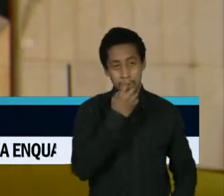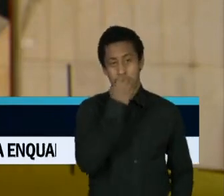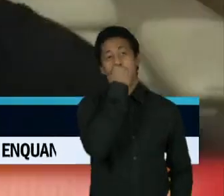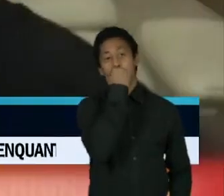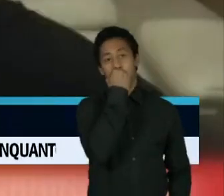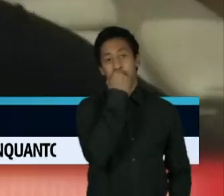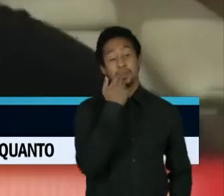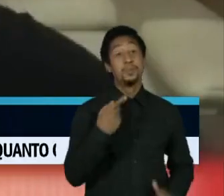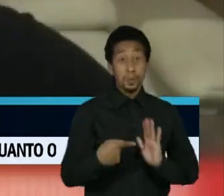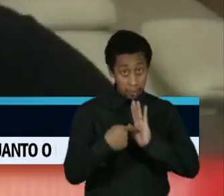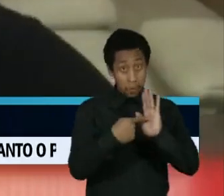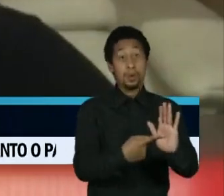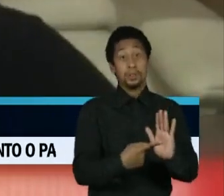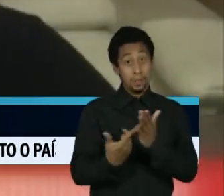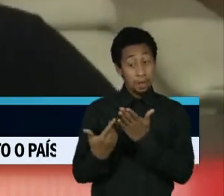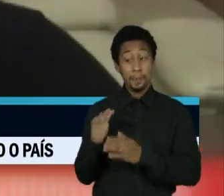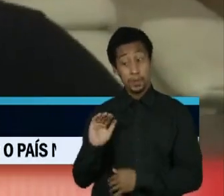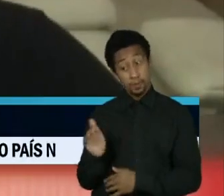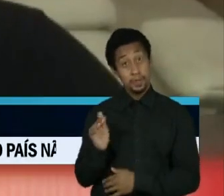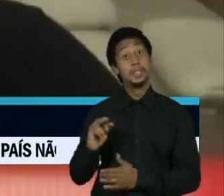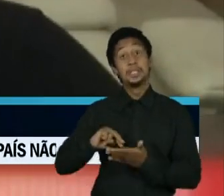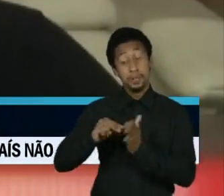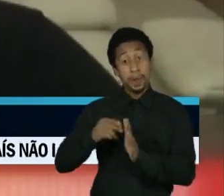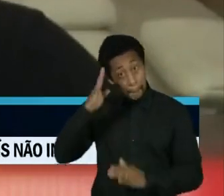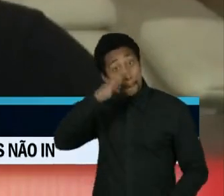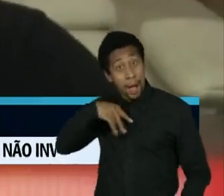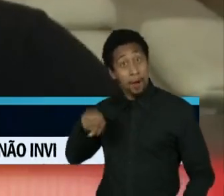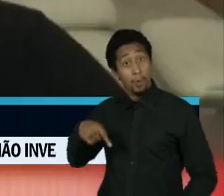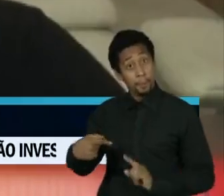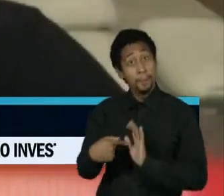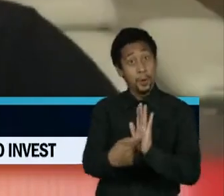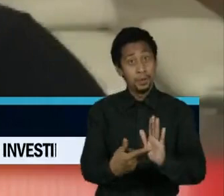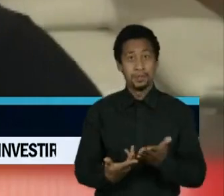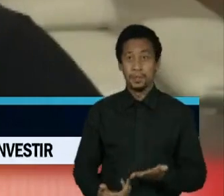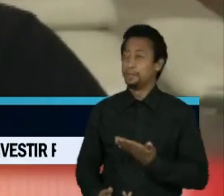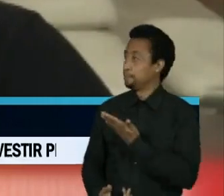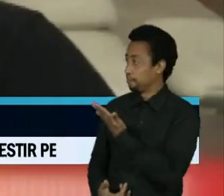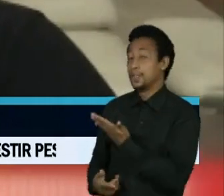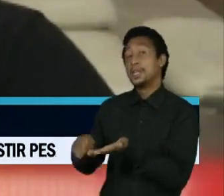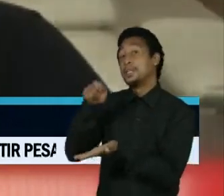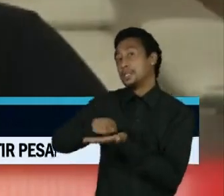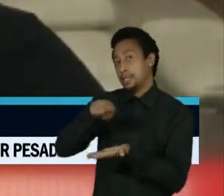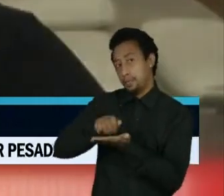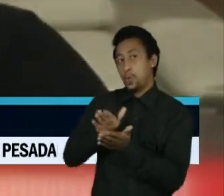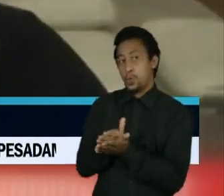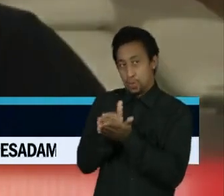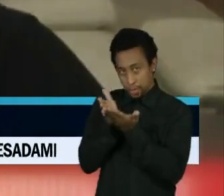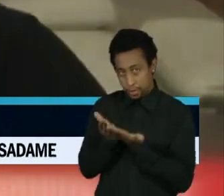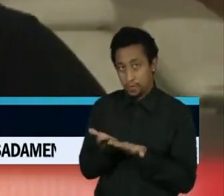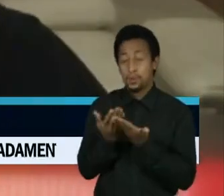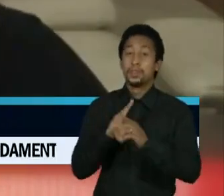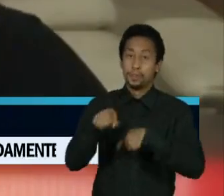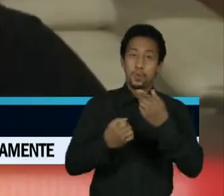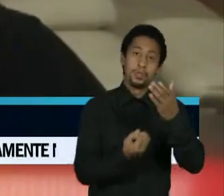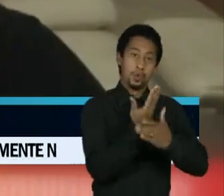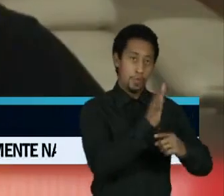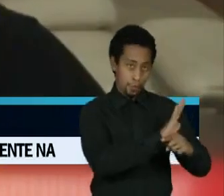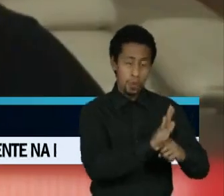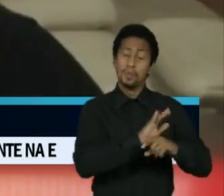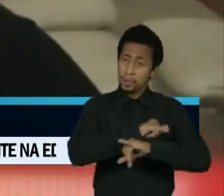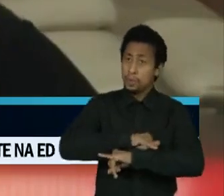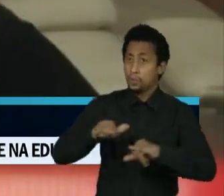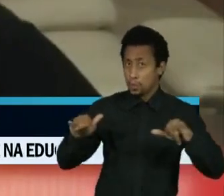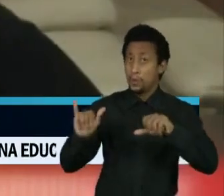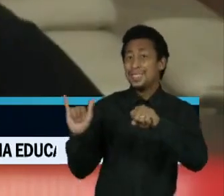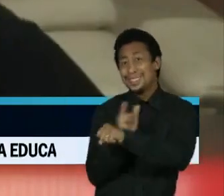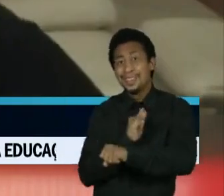pedófilo é um vilão. Em entrevista à Jovem Pan, Danilo Gentili, autor do livro que deu origem ao filme, disse que as críticas são uma estratégia do governo Bolsonaro